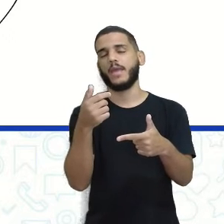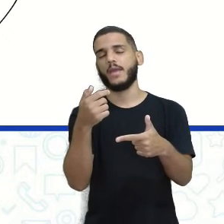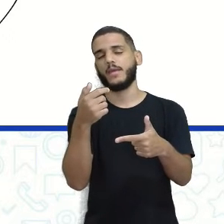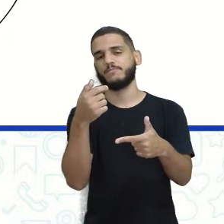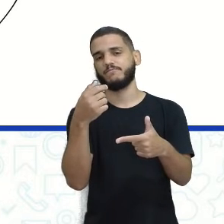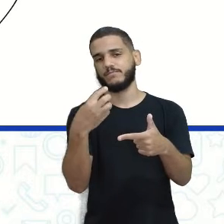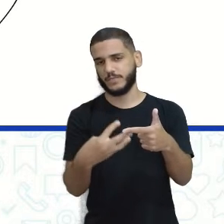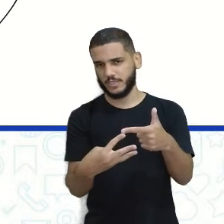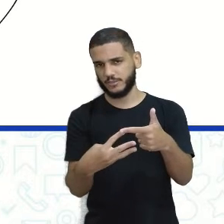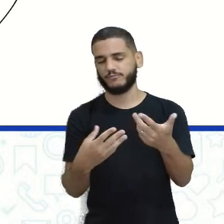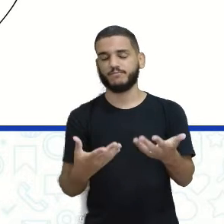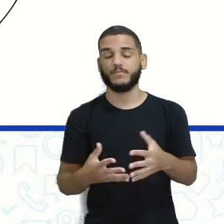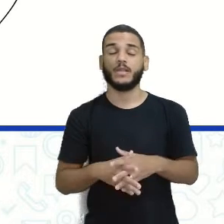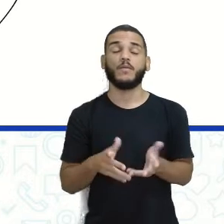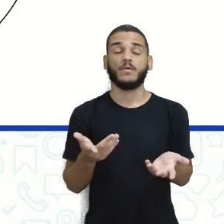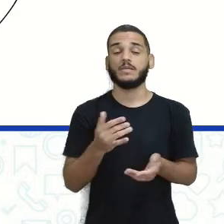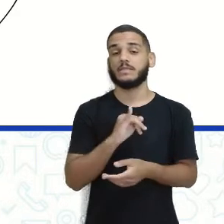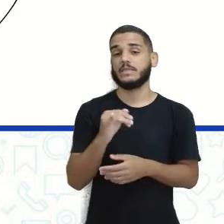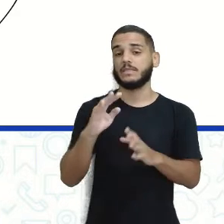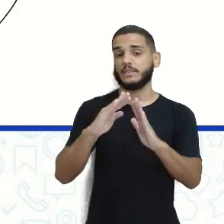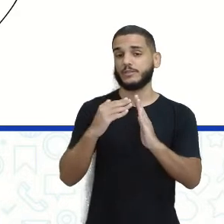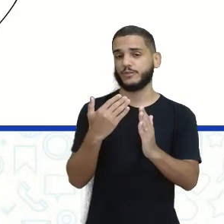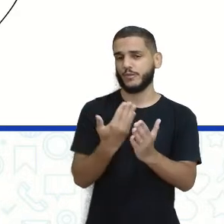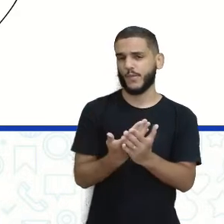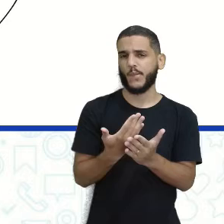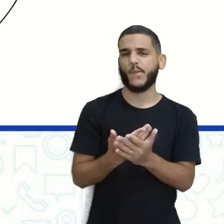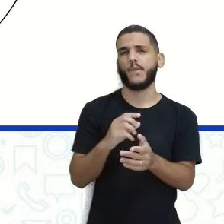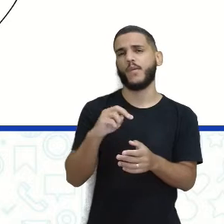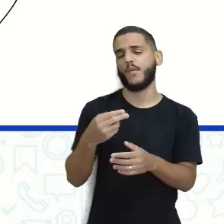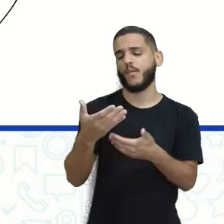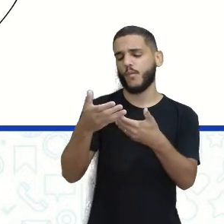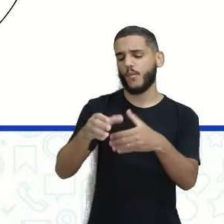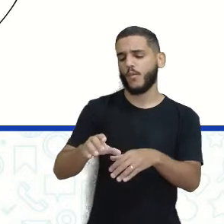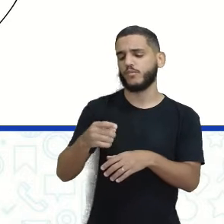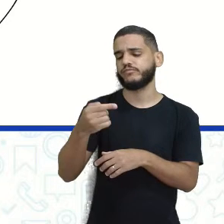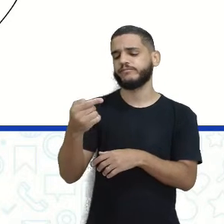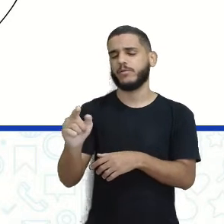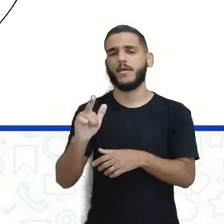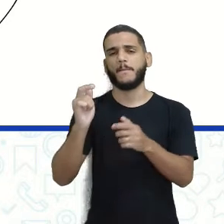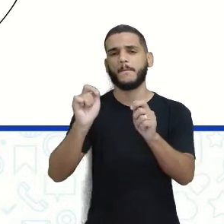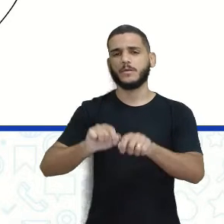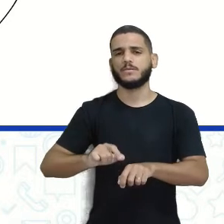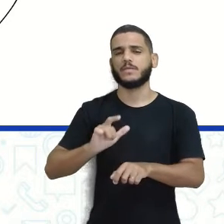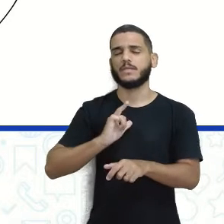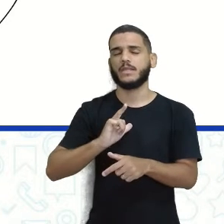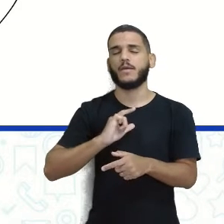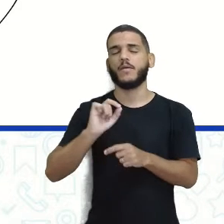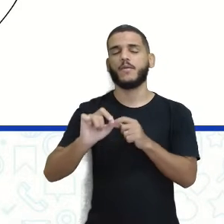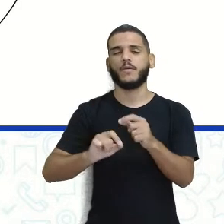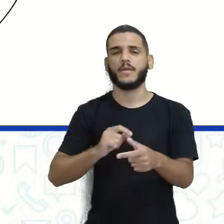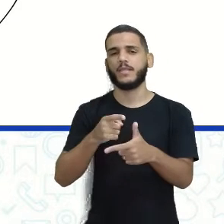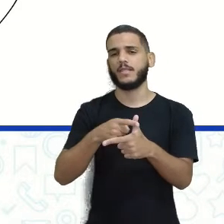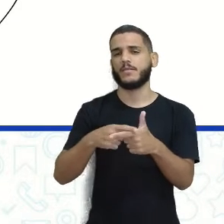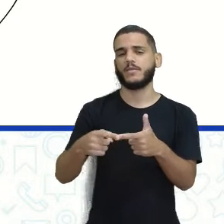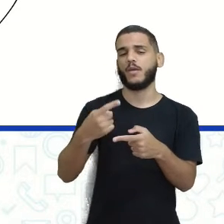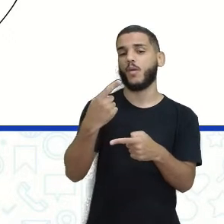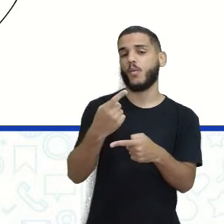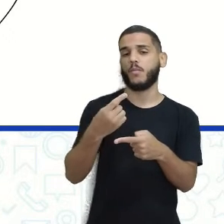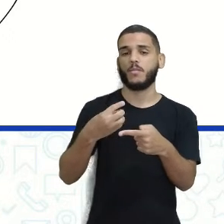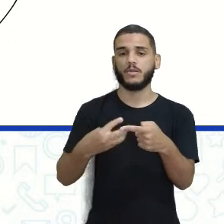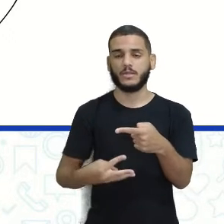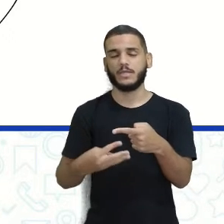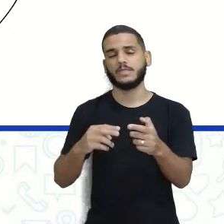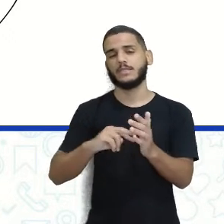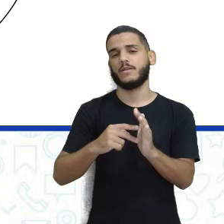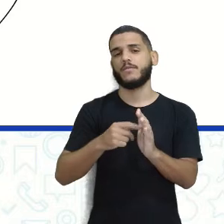escola, ou de um concurso externo, que você está fazendo aí no 9º ano, você pode ver que pode dividir 1 por 3, vai dar uma dízima periódica. Ricardinho, o que